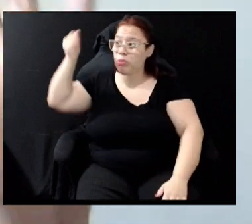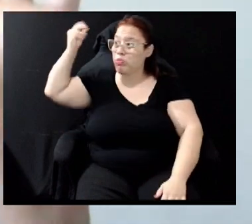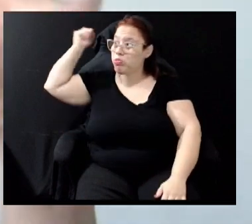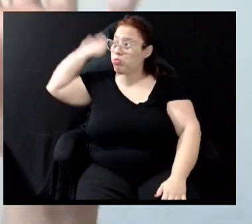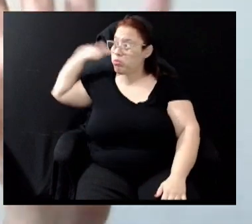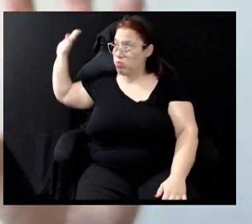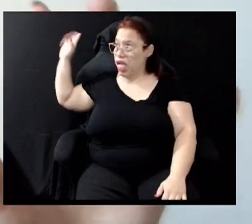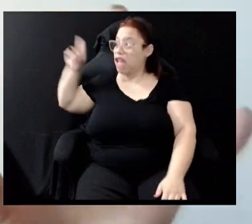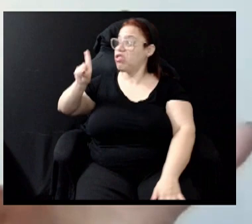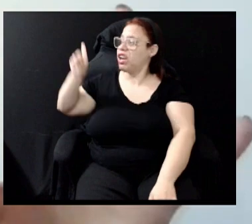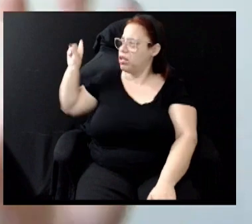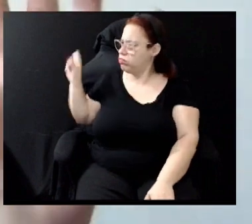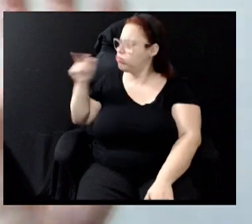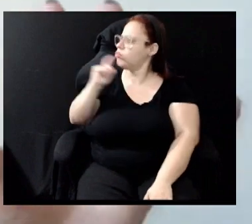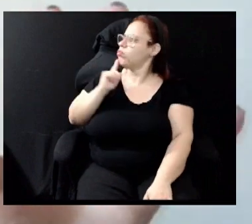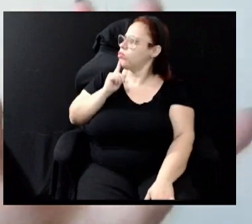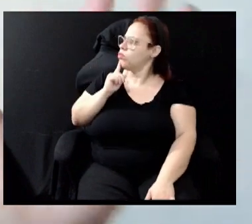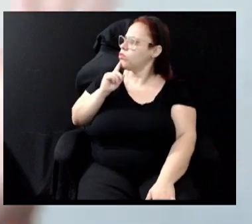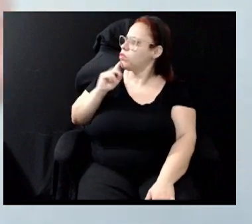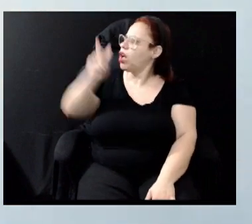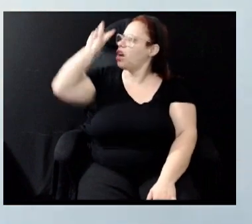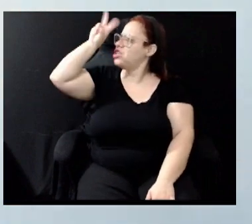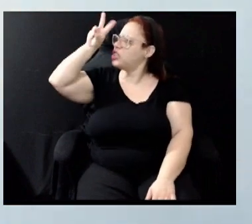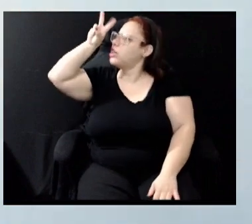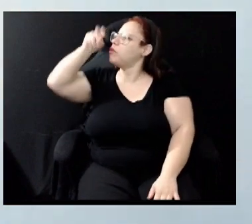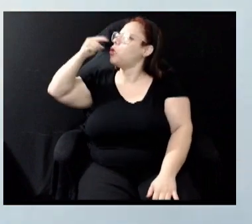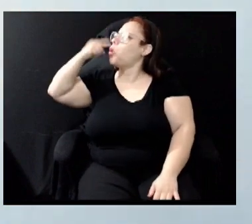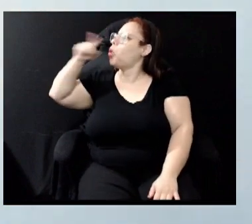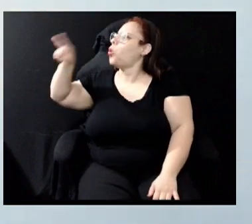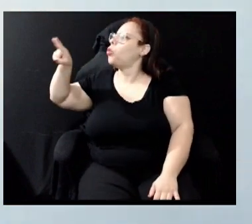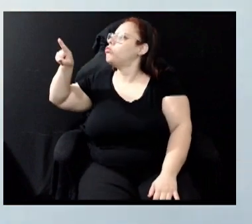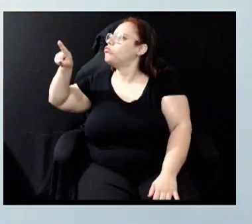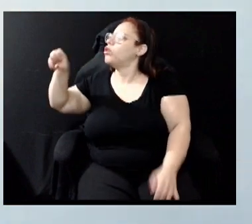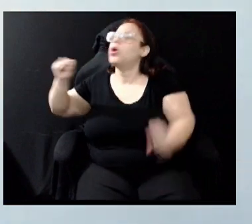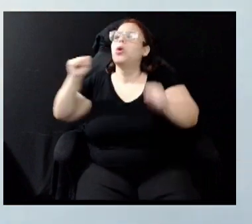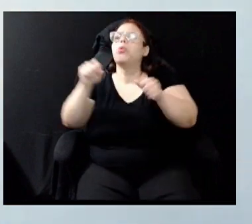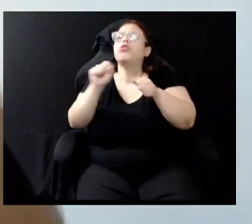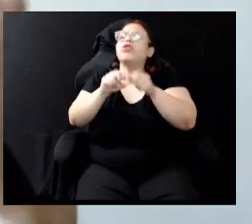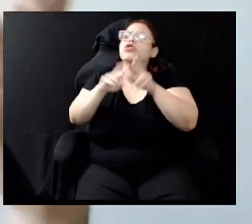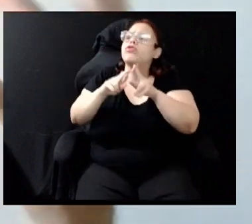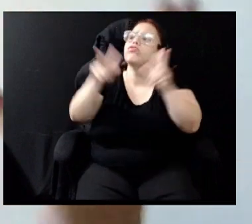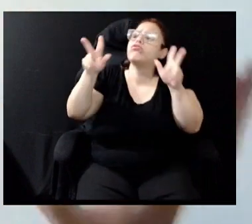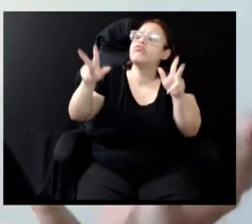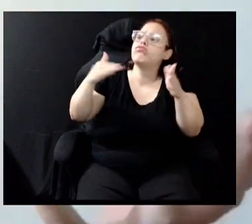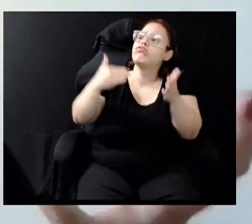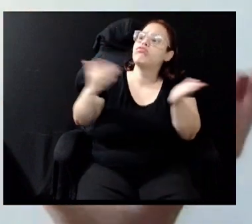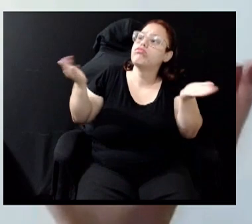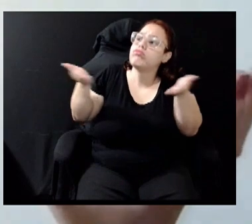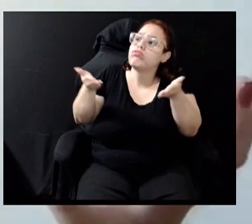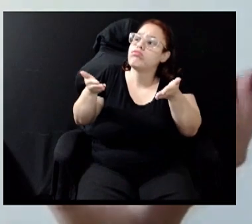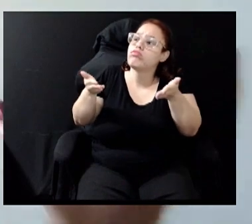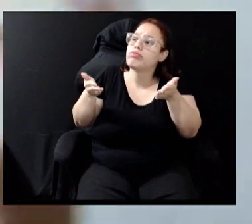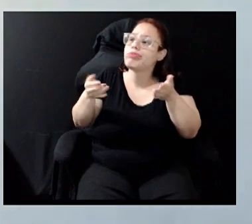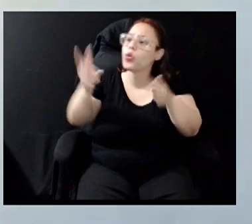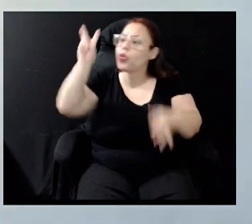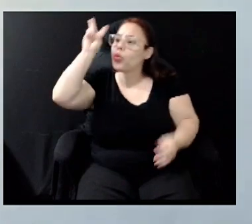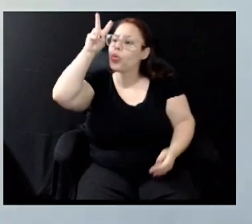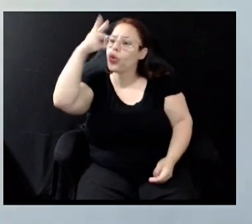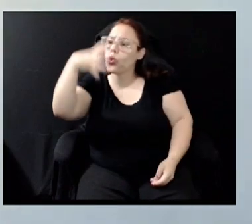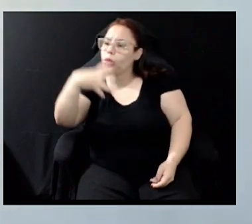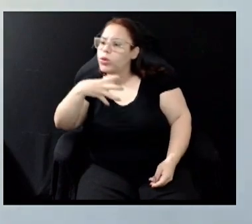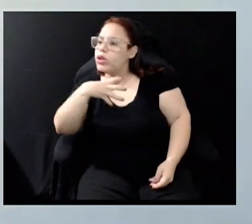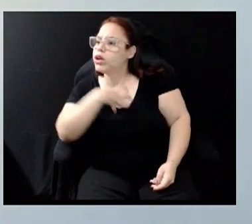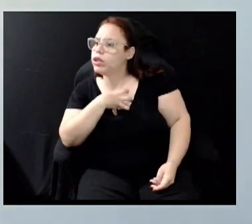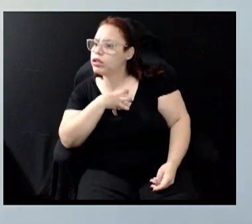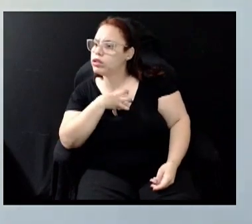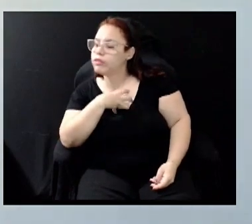lá, a gente revisita, olha e fala, olha, o que eu posso fazer diferente a partir de agora? O que essa lembrança me traz, que hoje eu tenho a